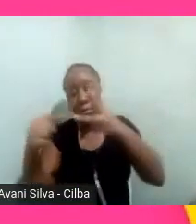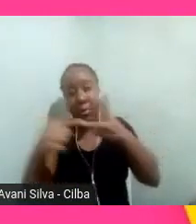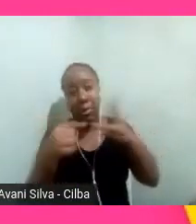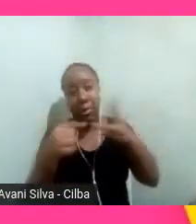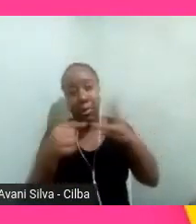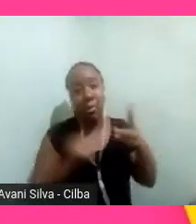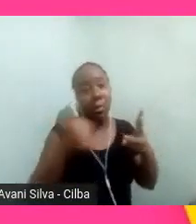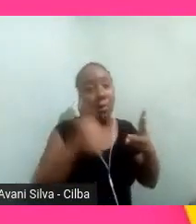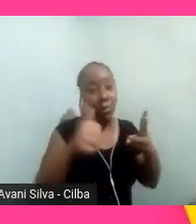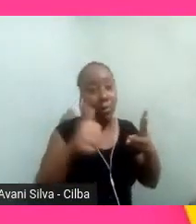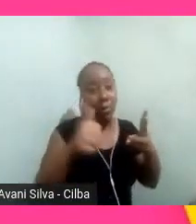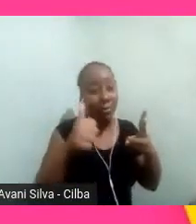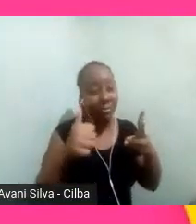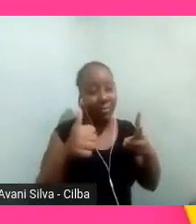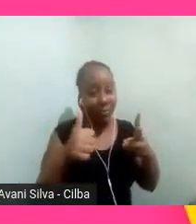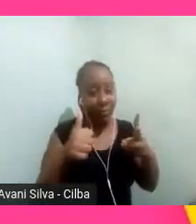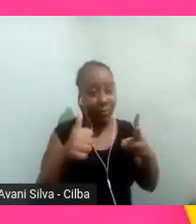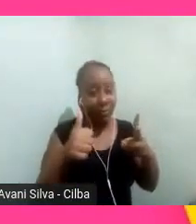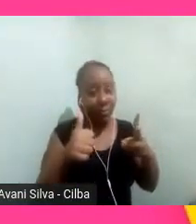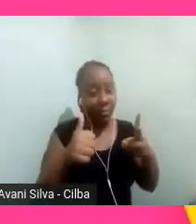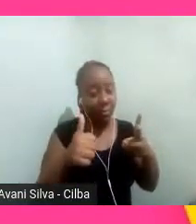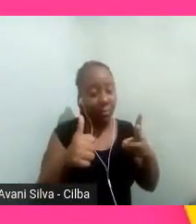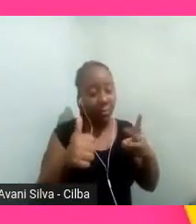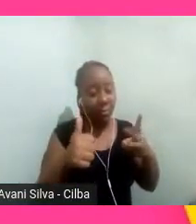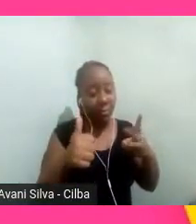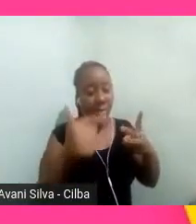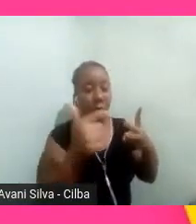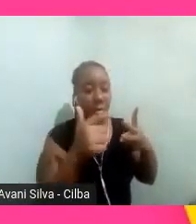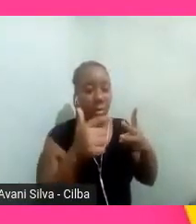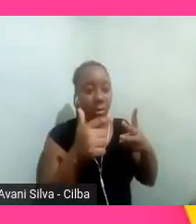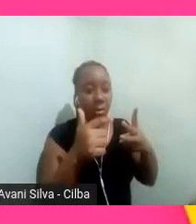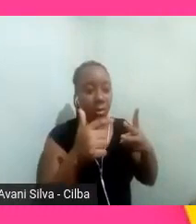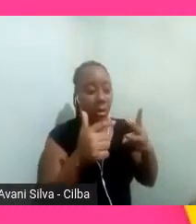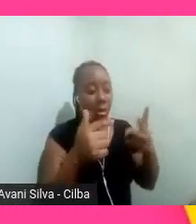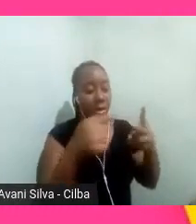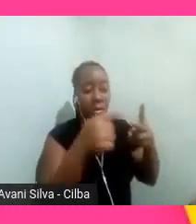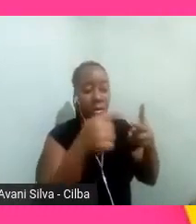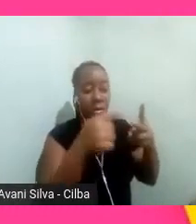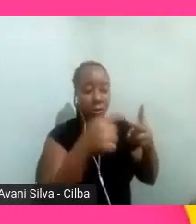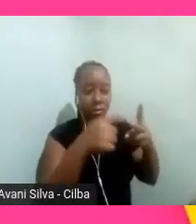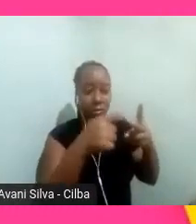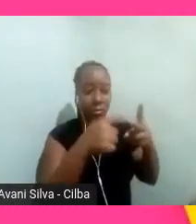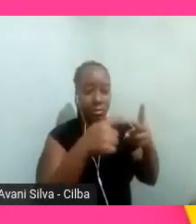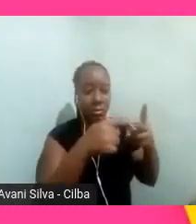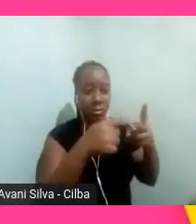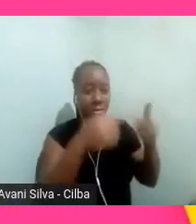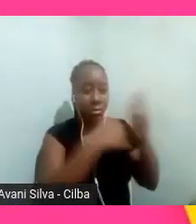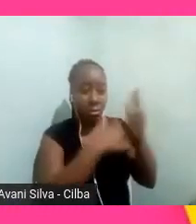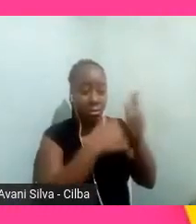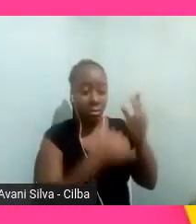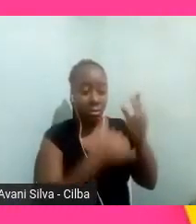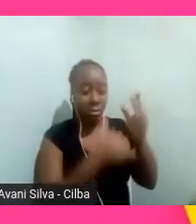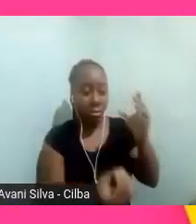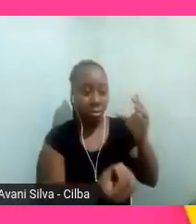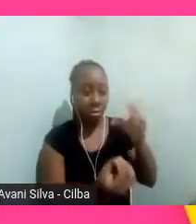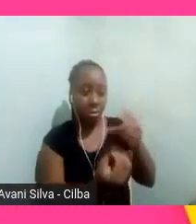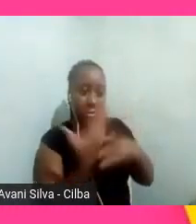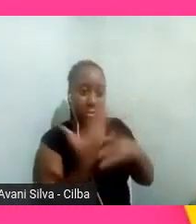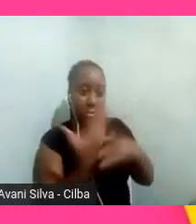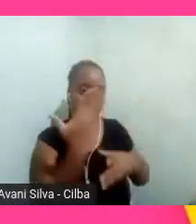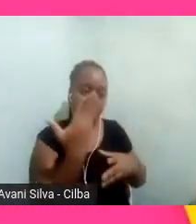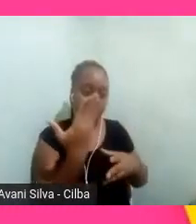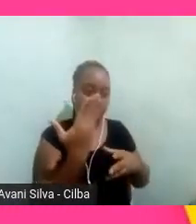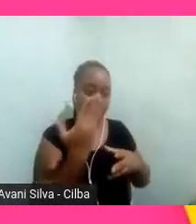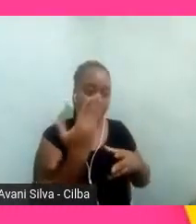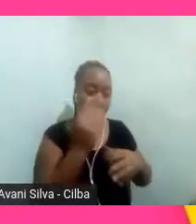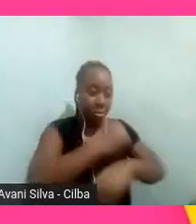Aí eu venho na segunda parte do código e crio a função da janela. No caso aqui,